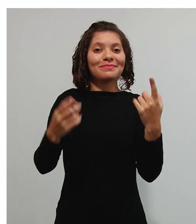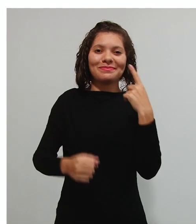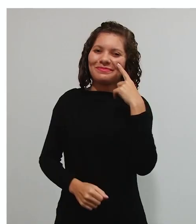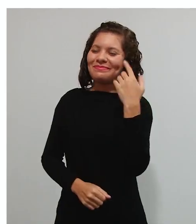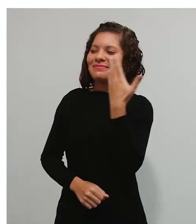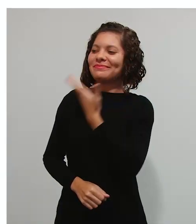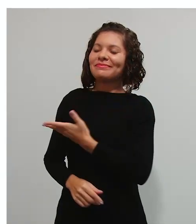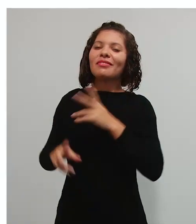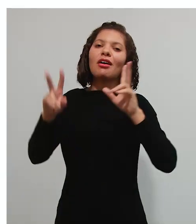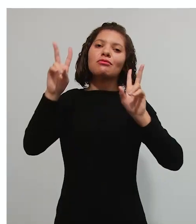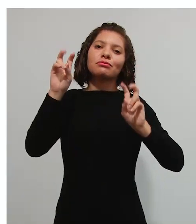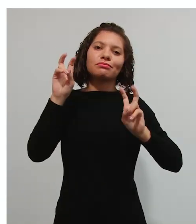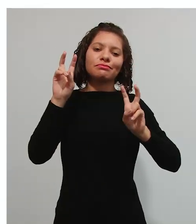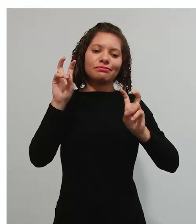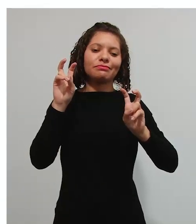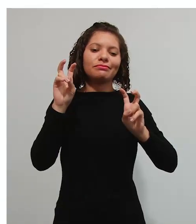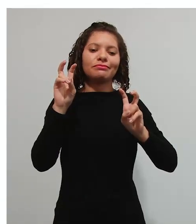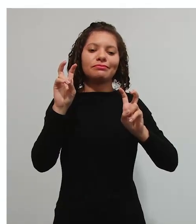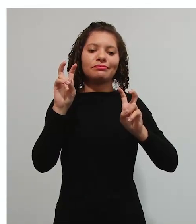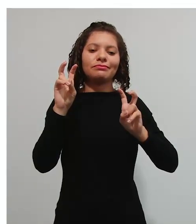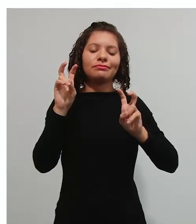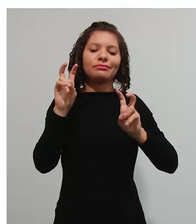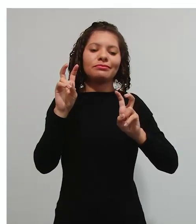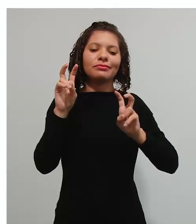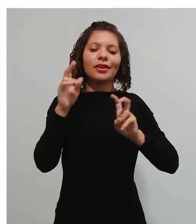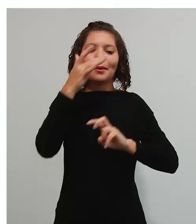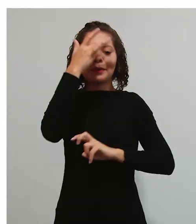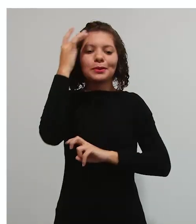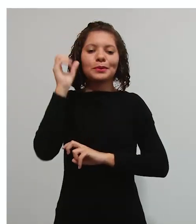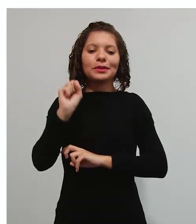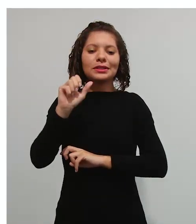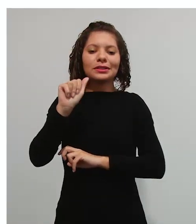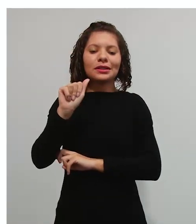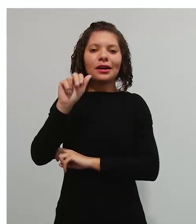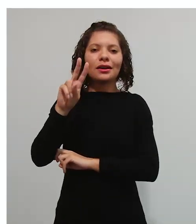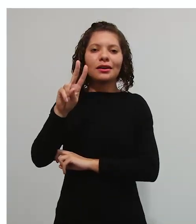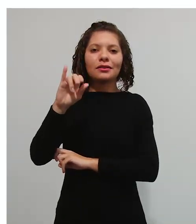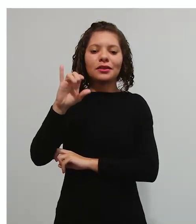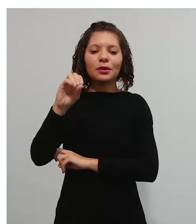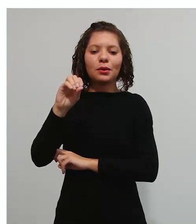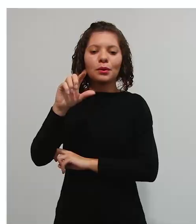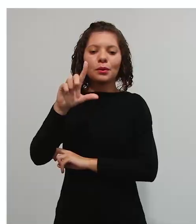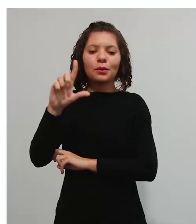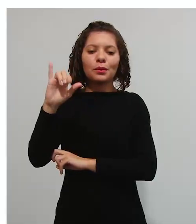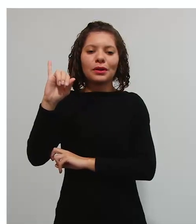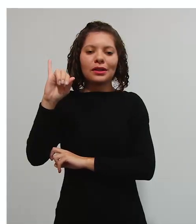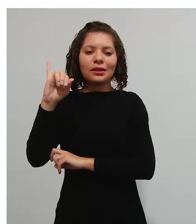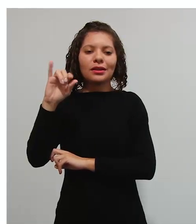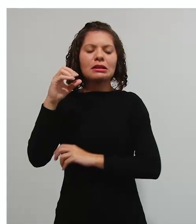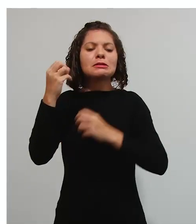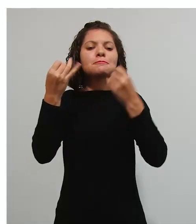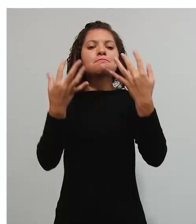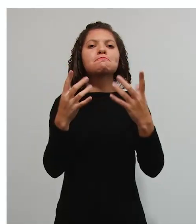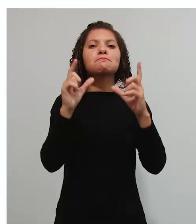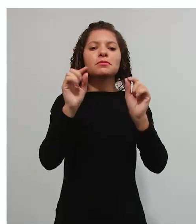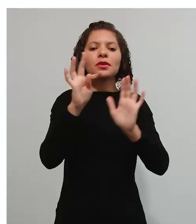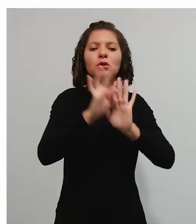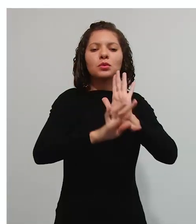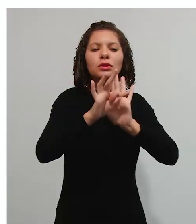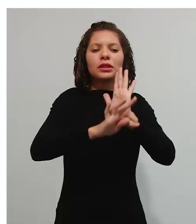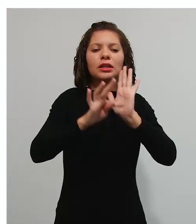uma citação do Savioli e do Fiorin que diz assim: um texto é, pois, um